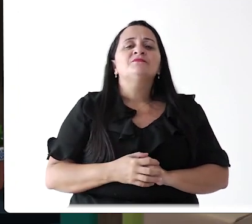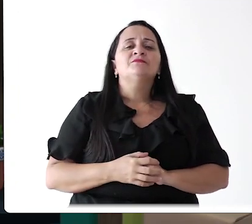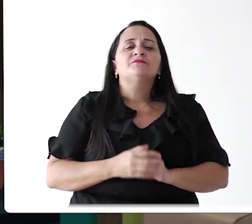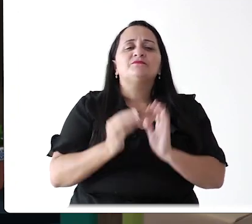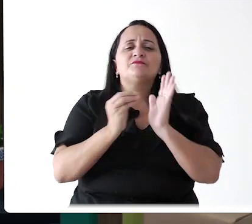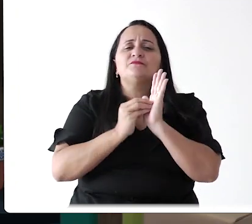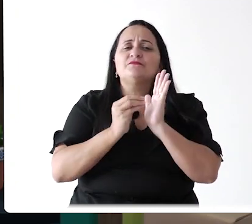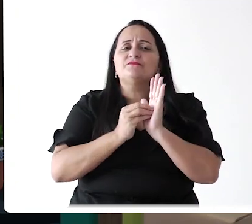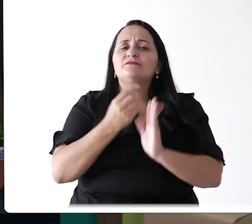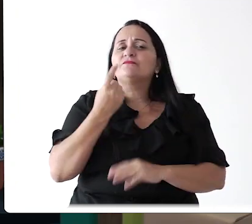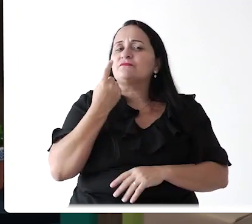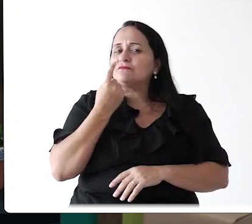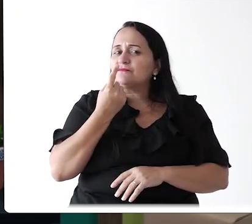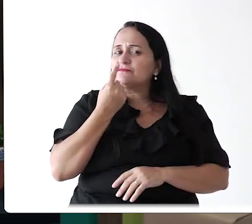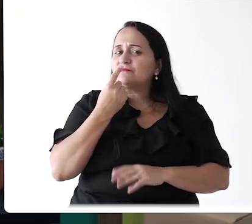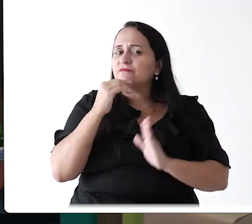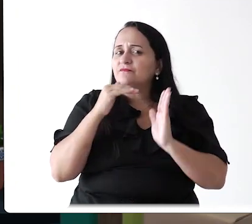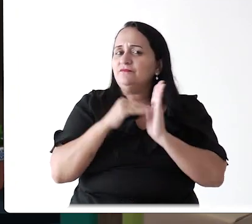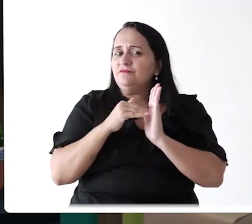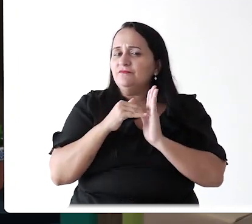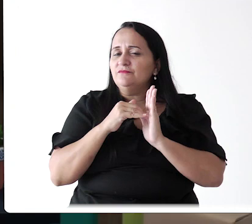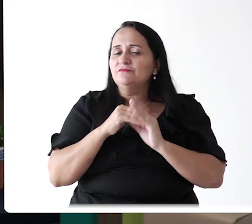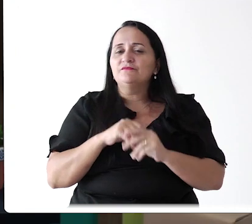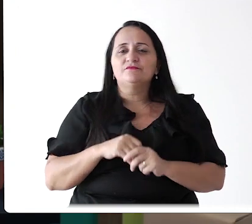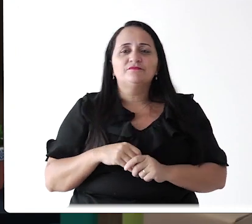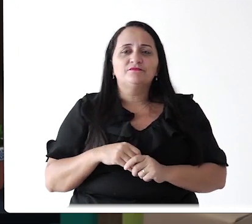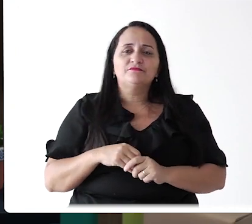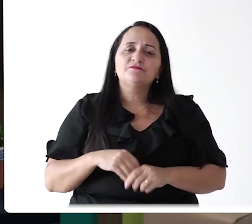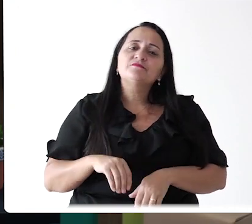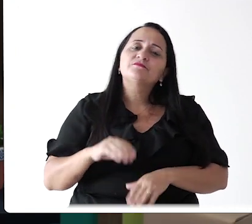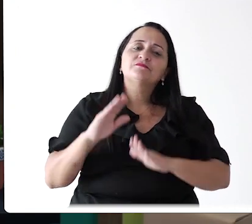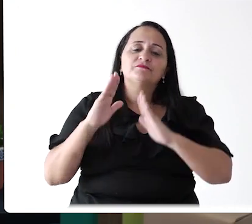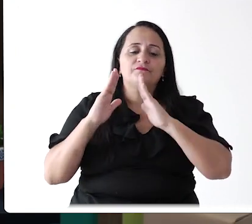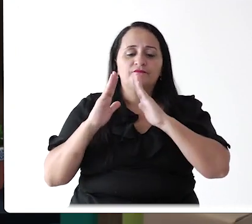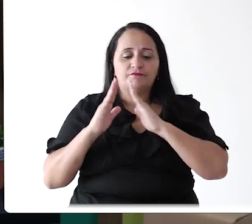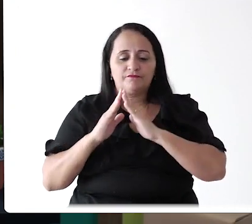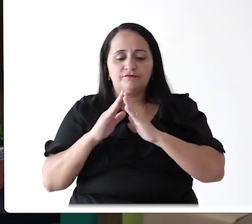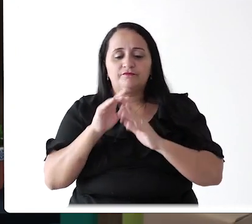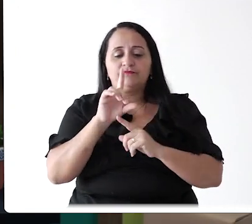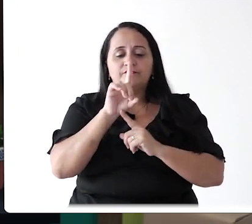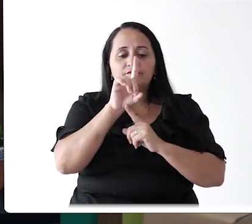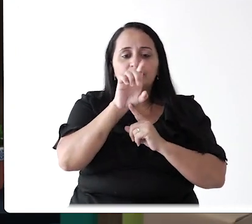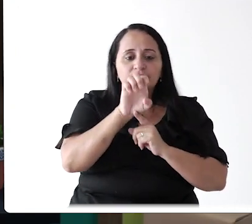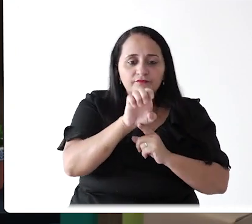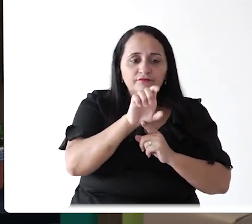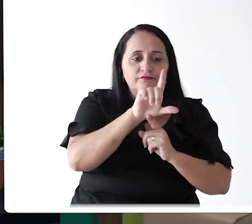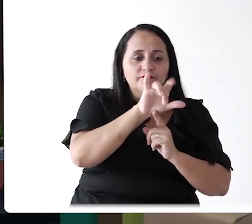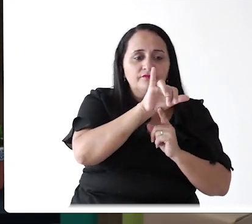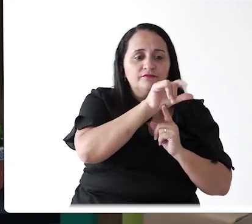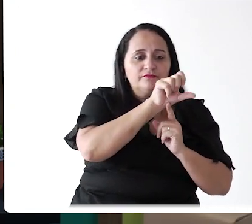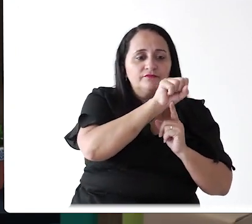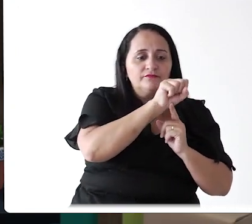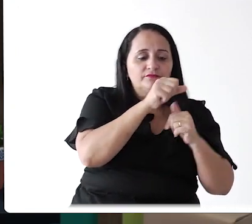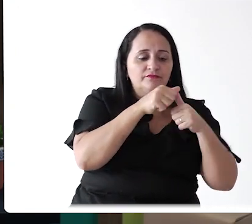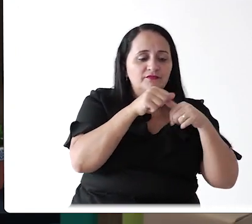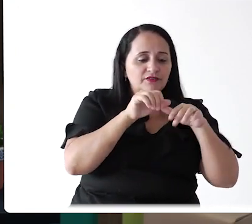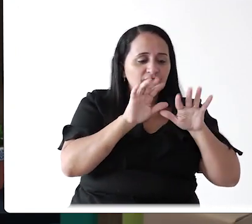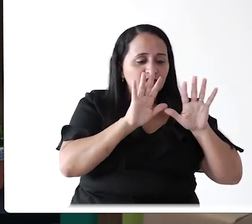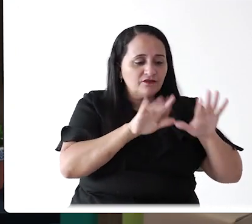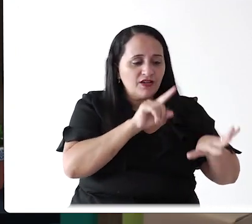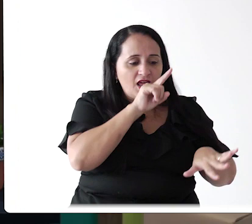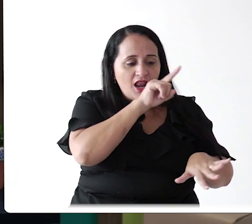última peça que está faltando? A casa de Luiz fica no